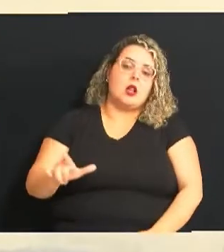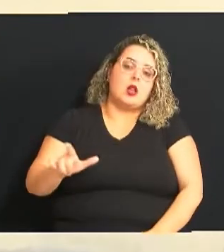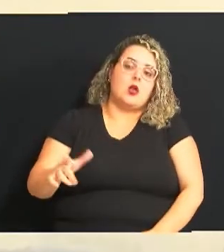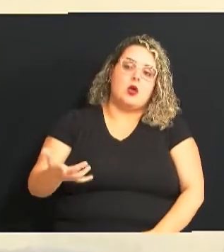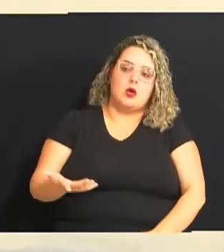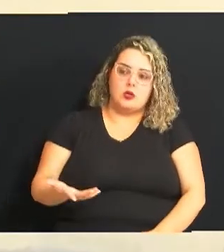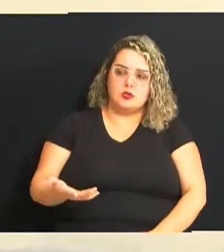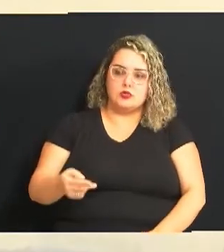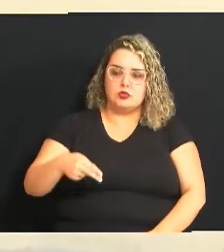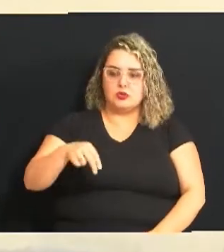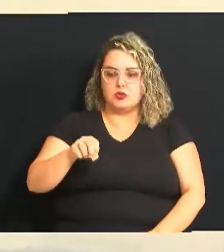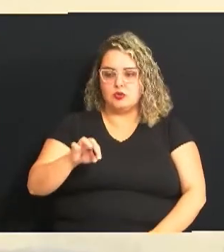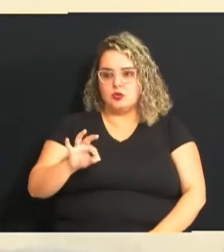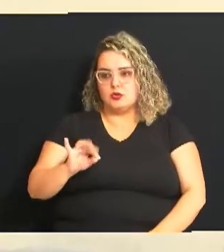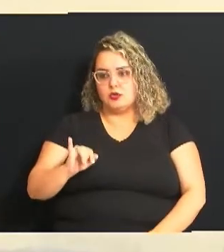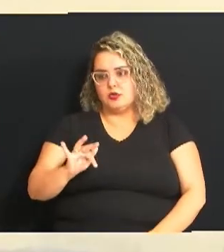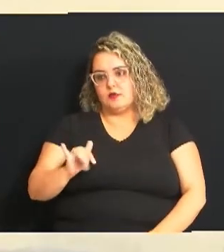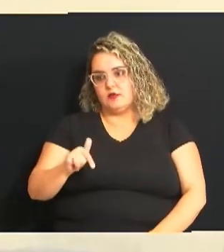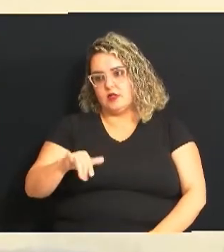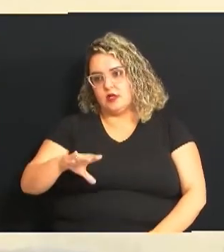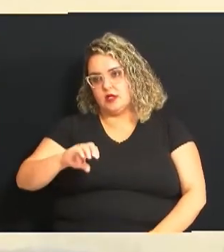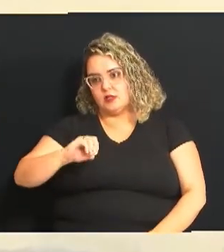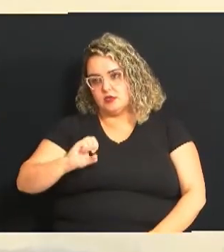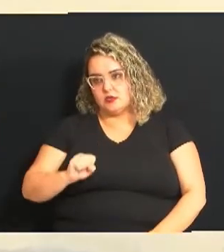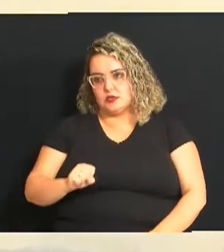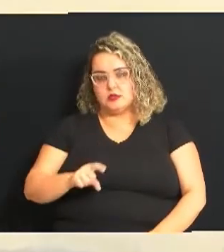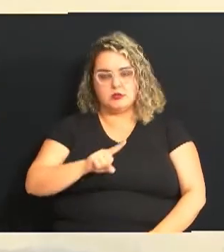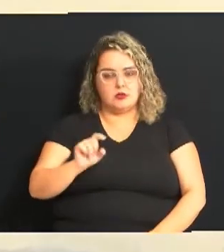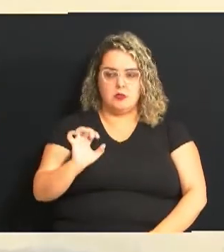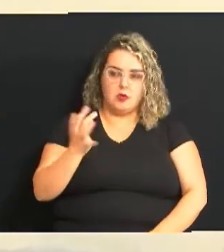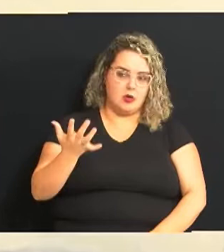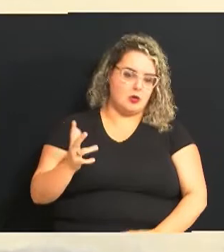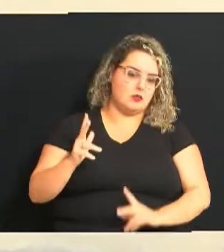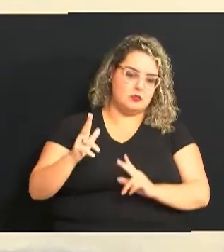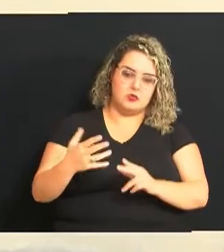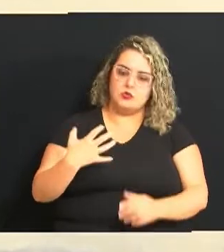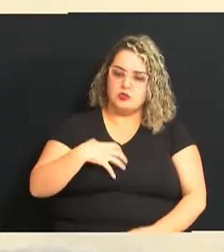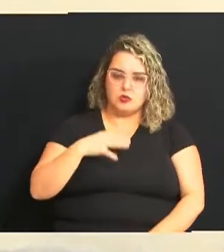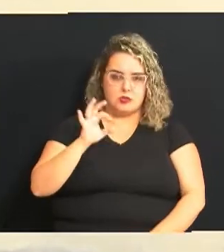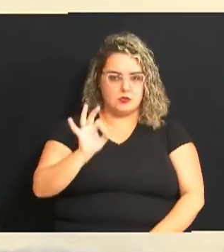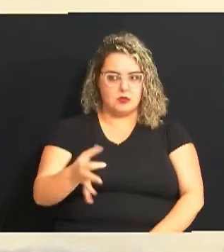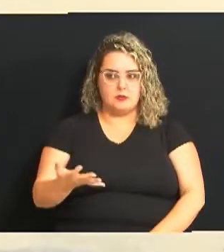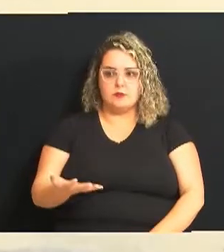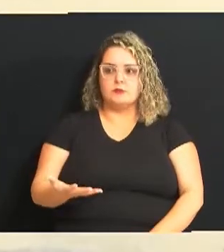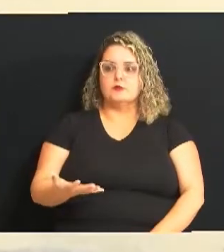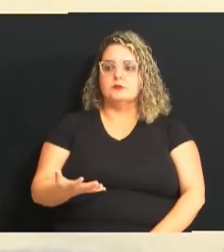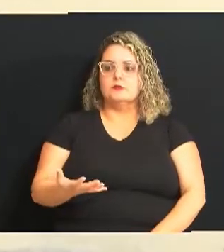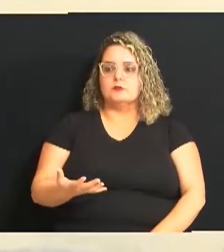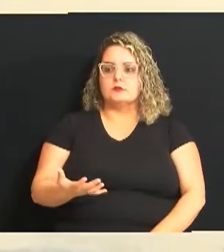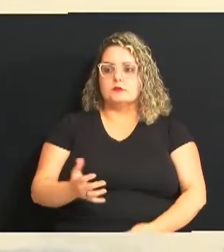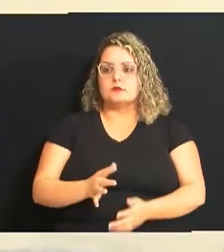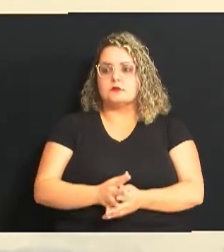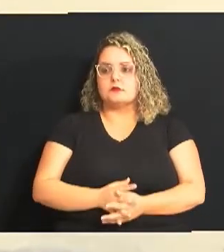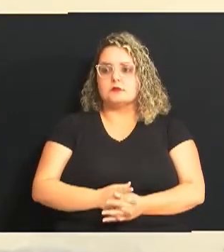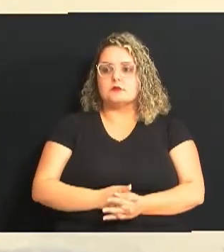as notificações nem sempre ocorreram da forma correta, da maneira correta. Nós estávamos vivendo num momento que a gente